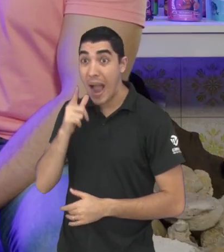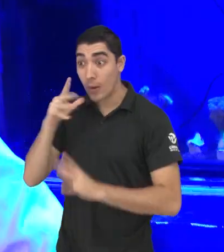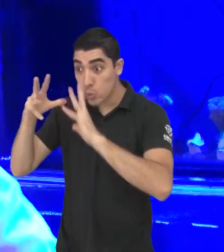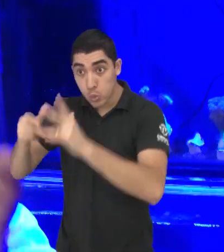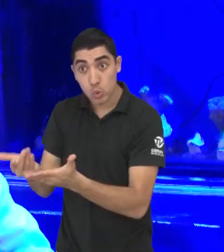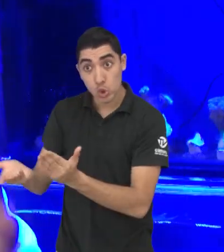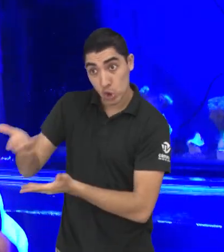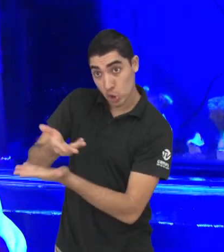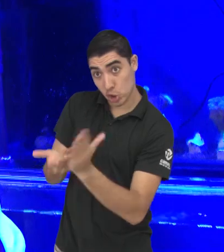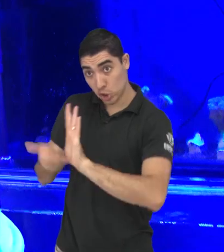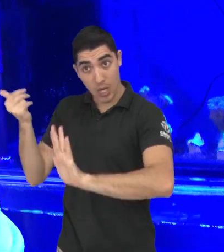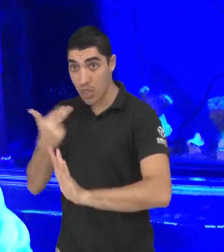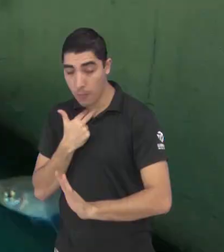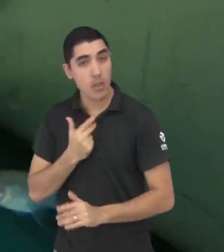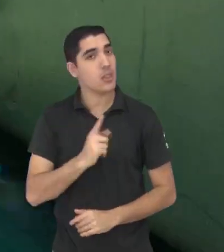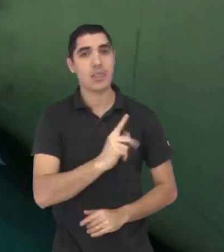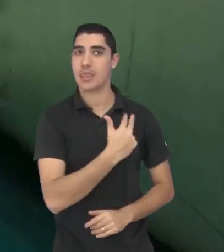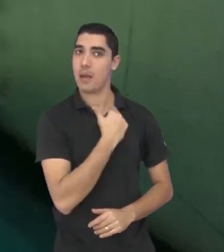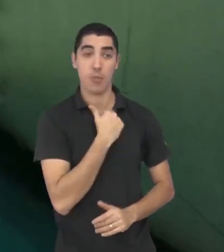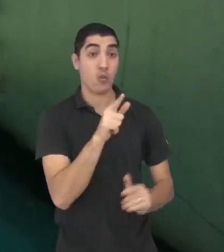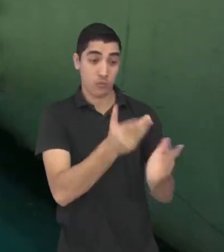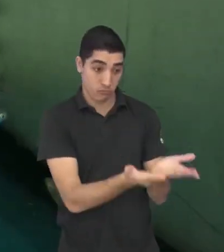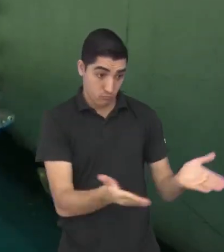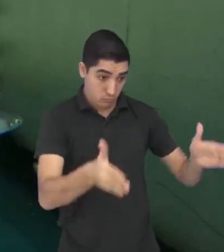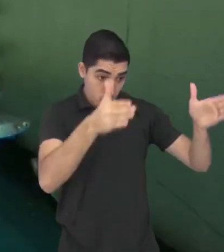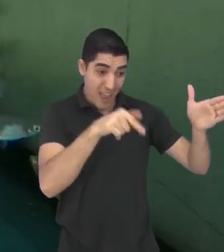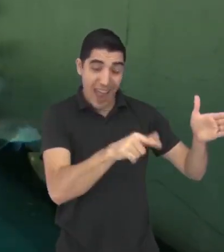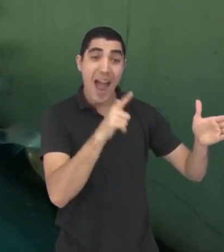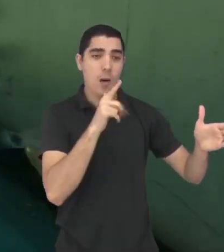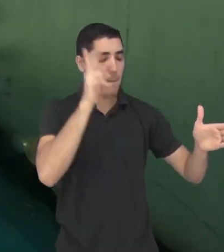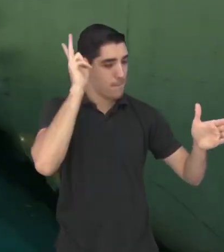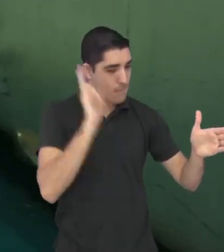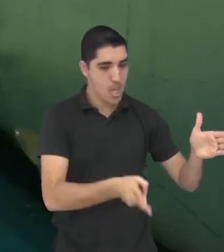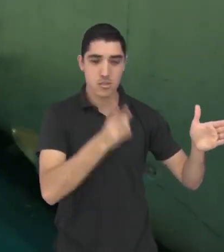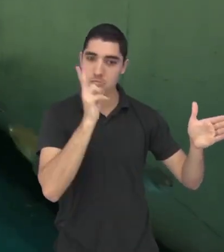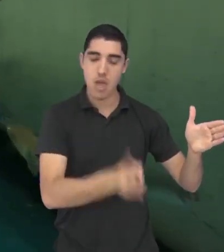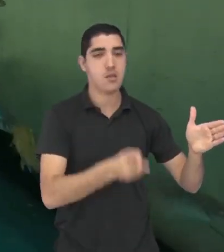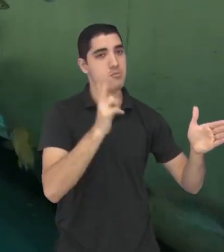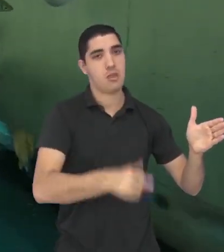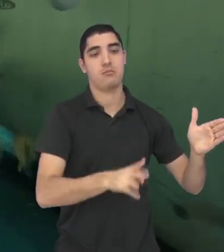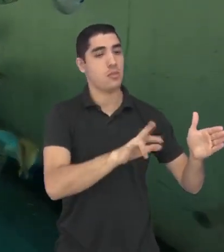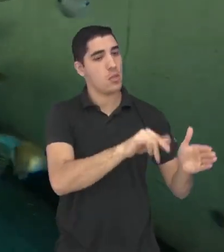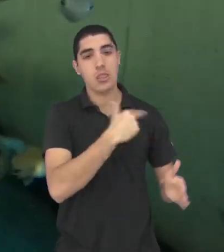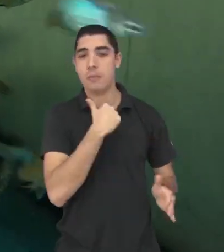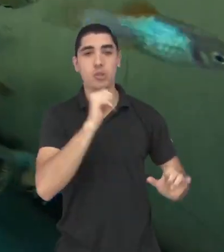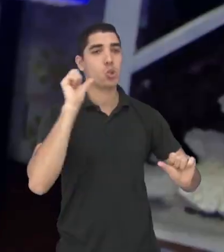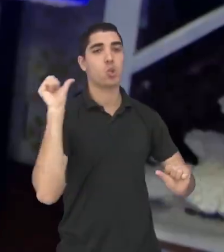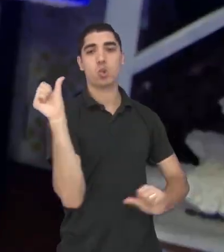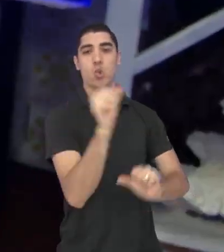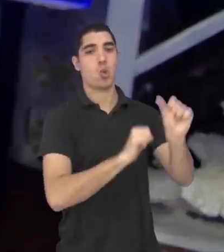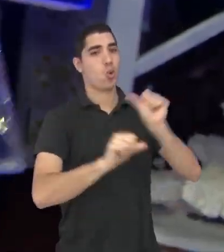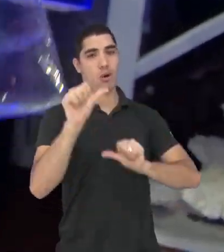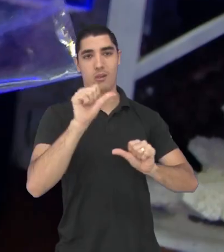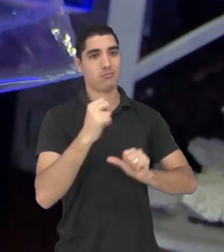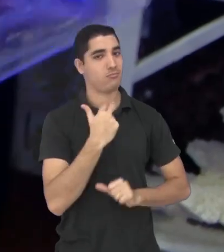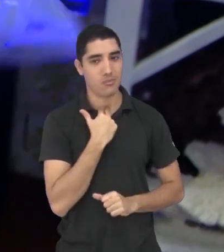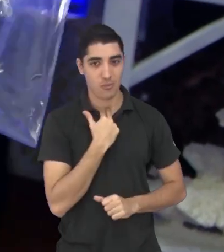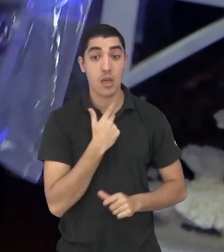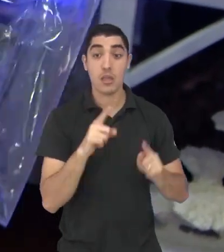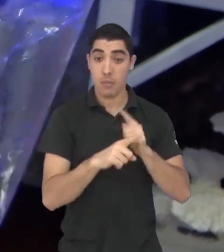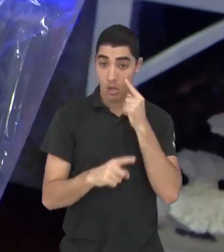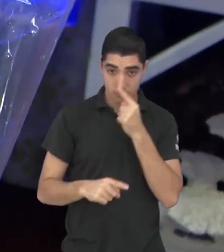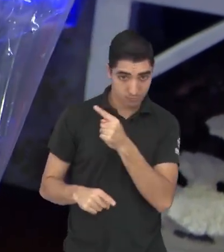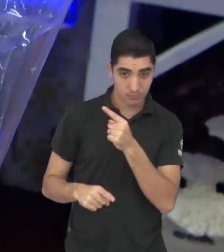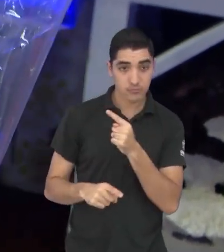Nunca. Montou o seu aquário, ele não sai mais ali. Olha. Ele vai ficar ali, ele não sai dali. Sifãozinho,